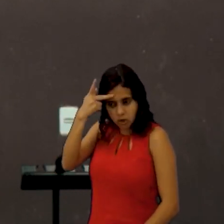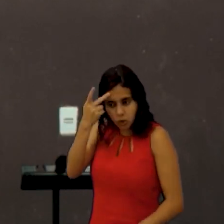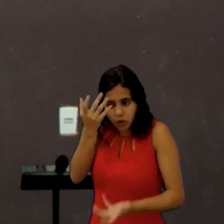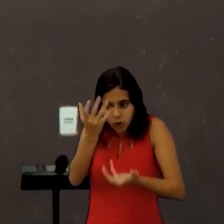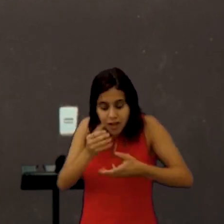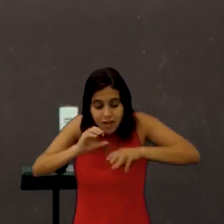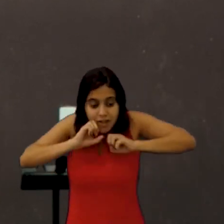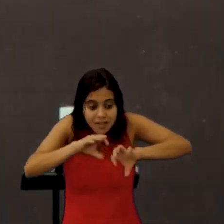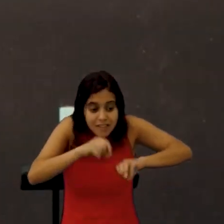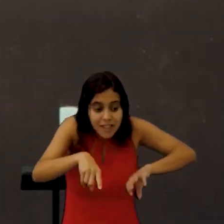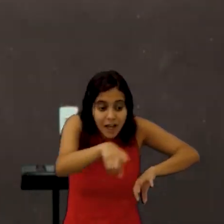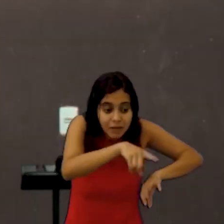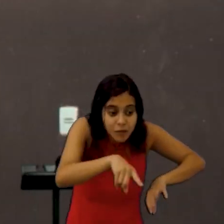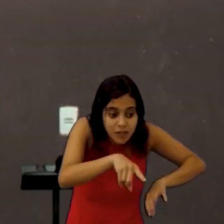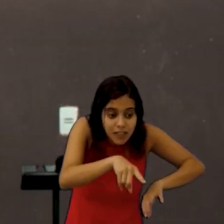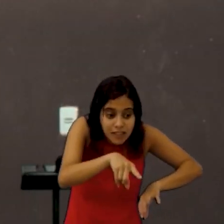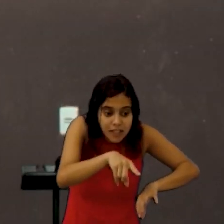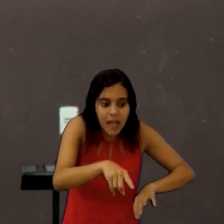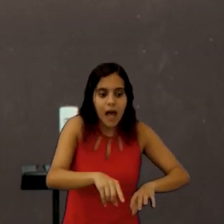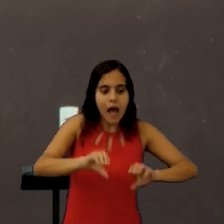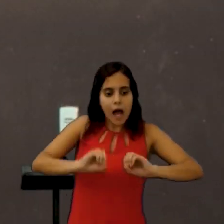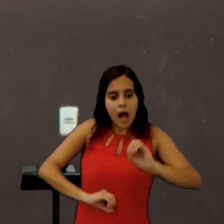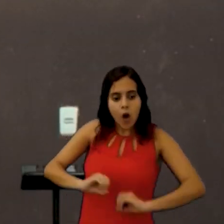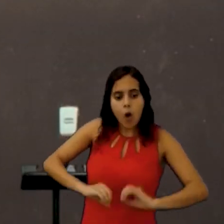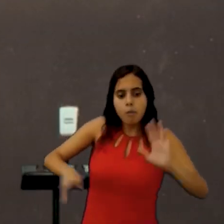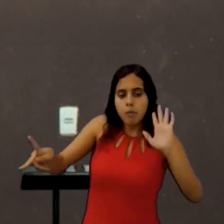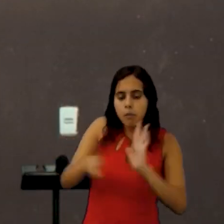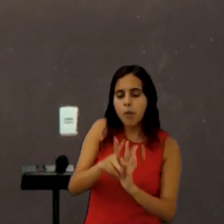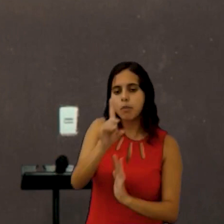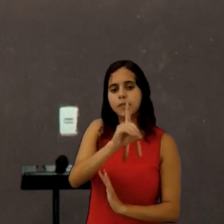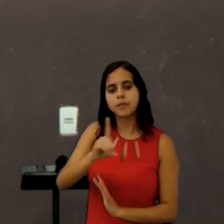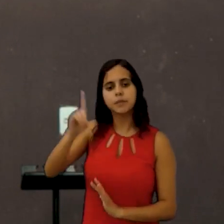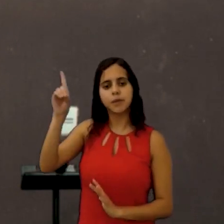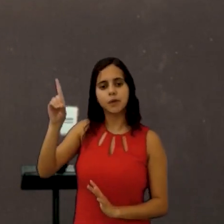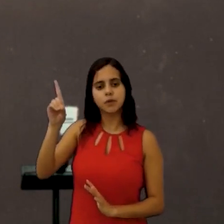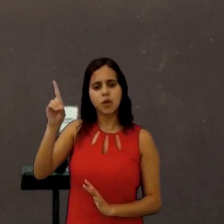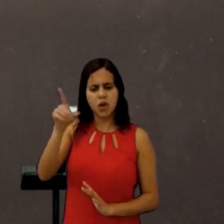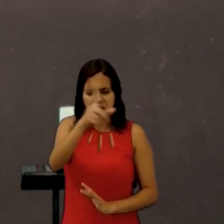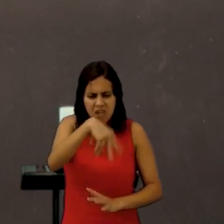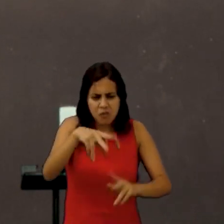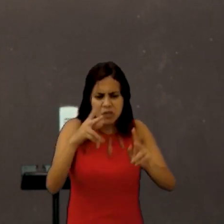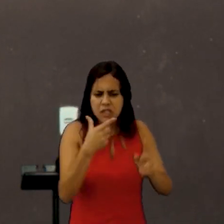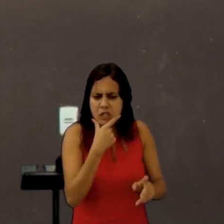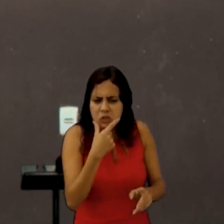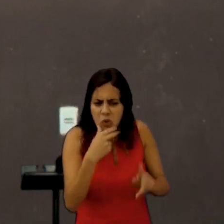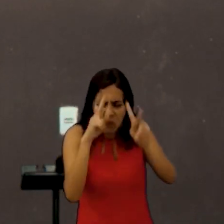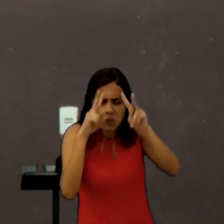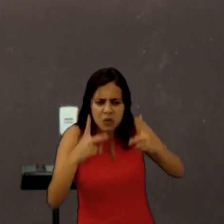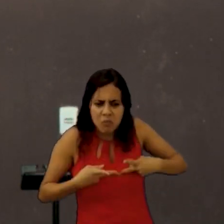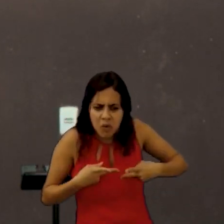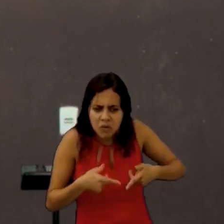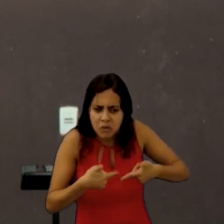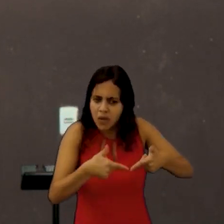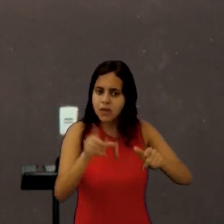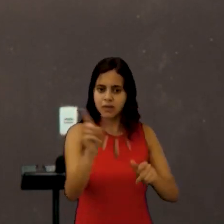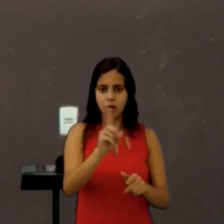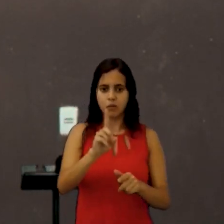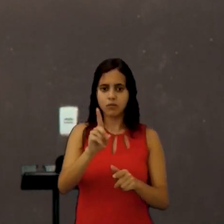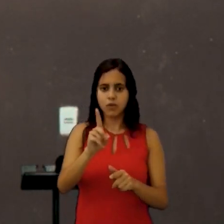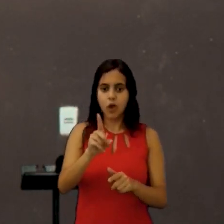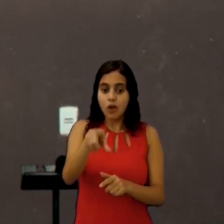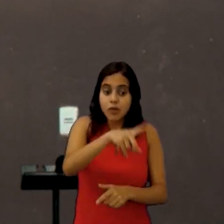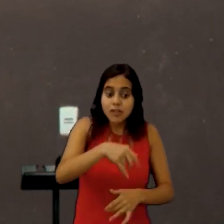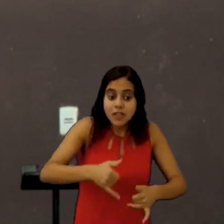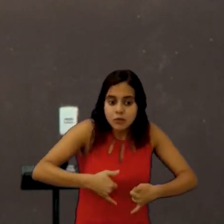orgulhem da obra que Cristo está fazendo. Não do que os homens fazem na força da sua carne, mas eu quero que vocês se